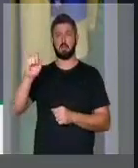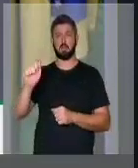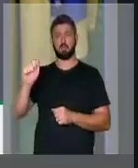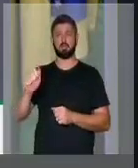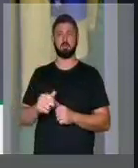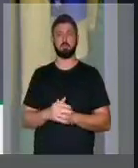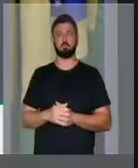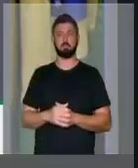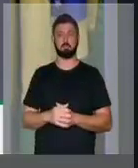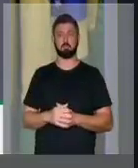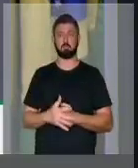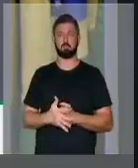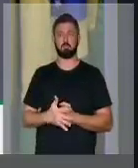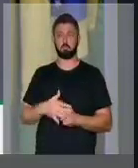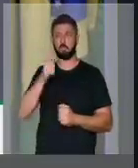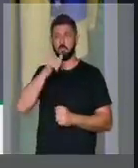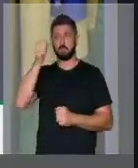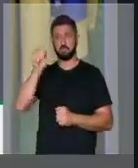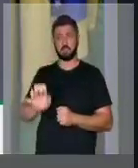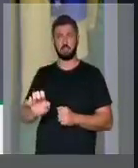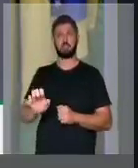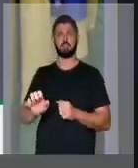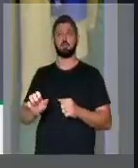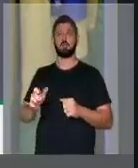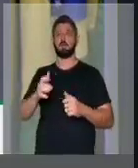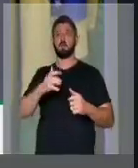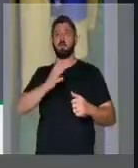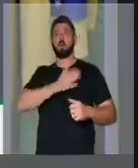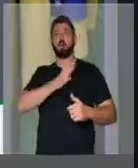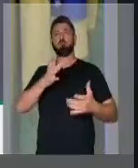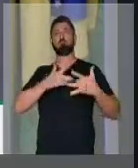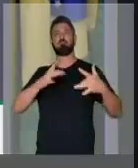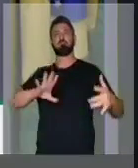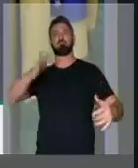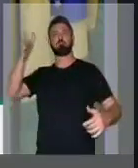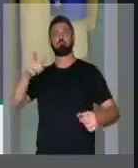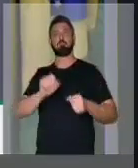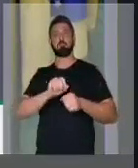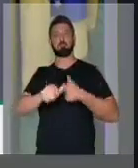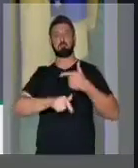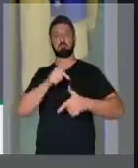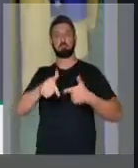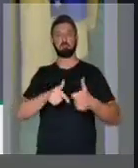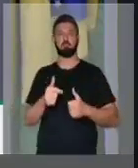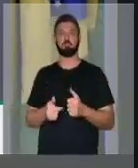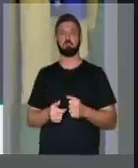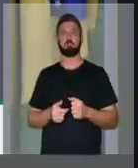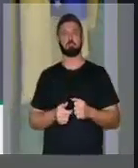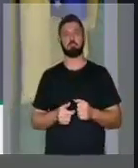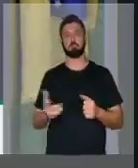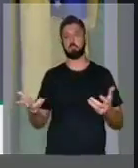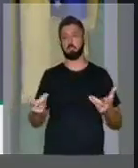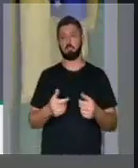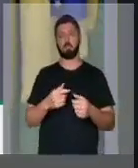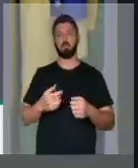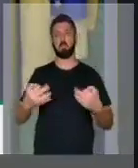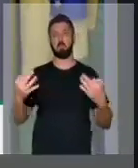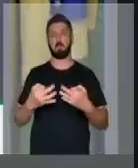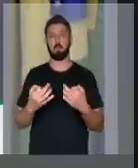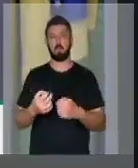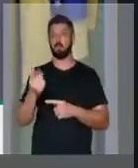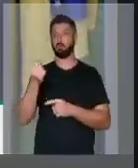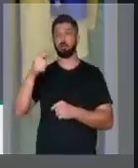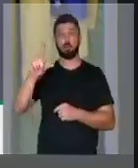Bolger, da Sergipana, de coração maranhense. Tem feito um trabalho excepcional, com poucos